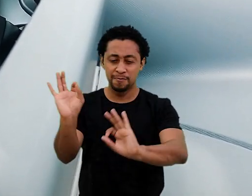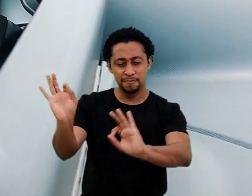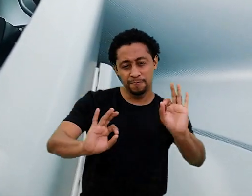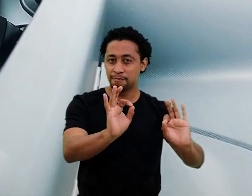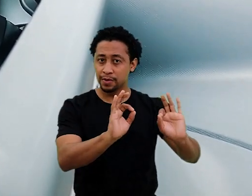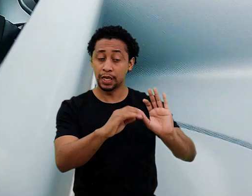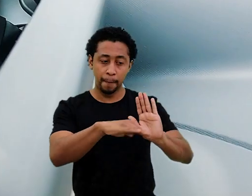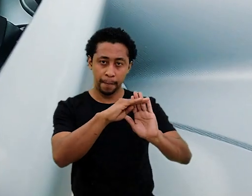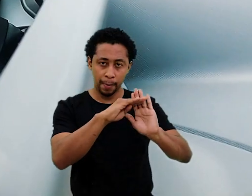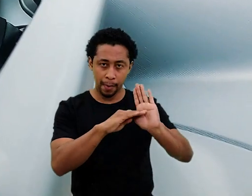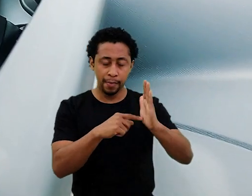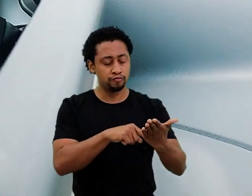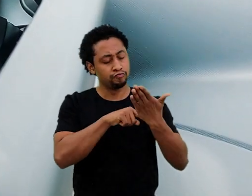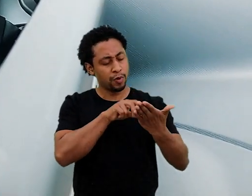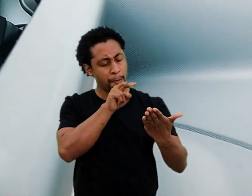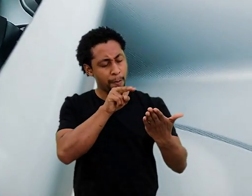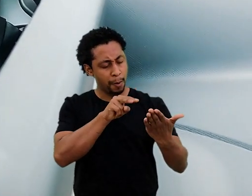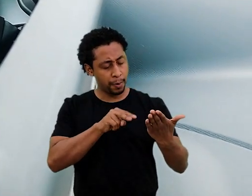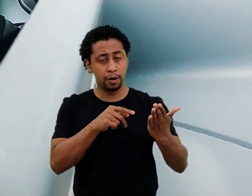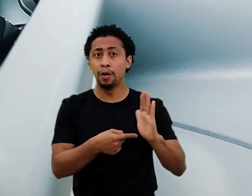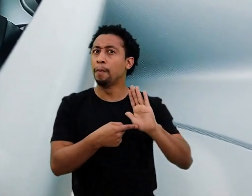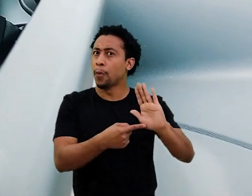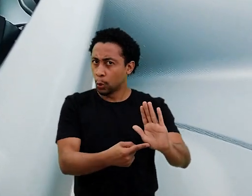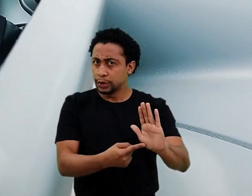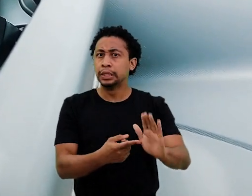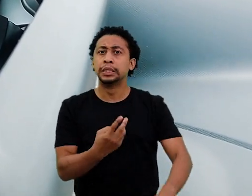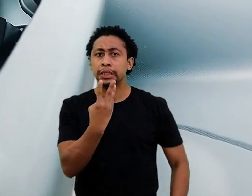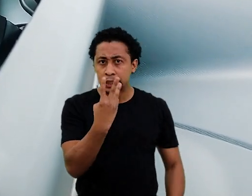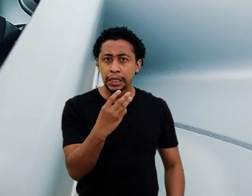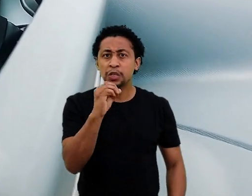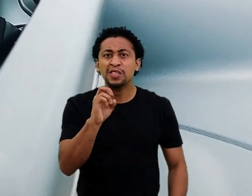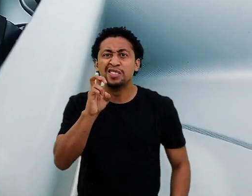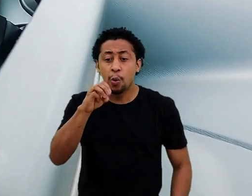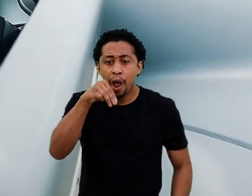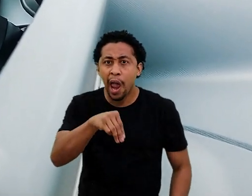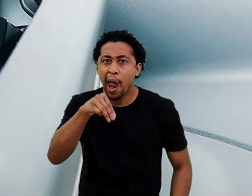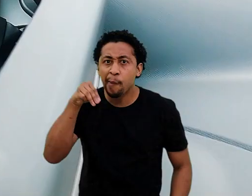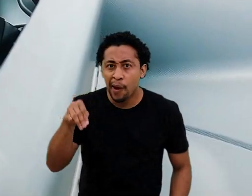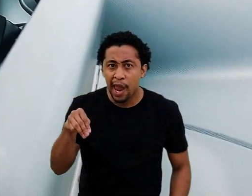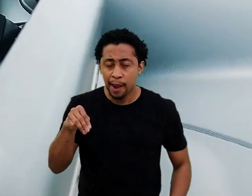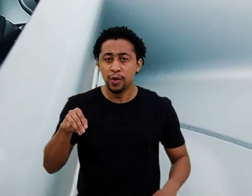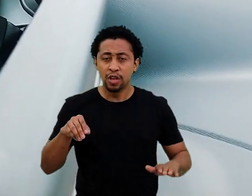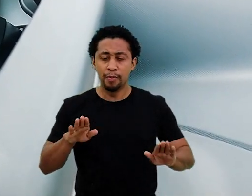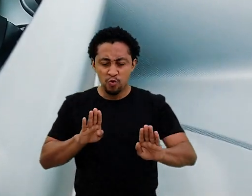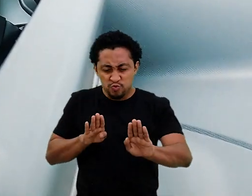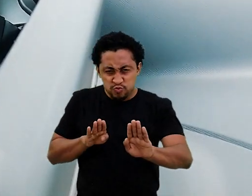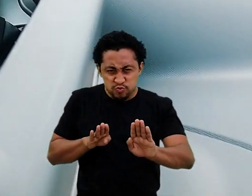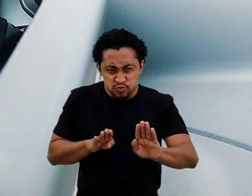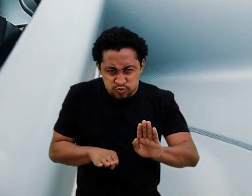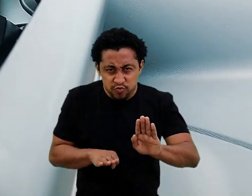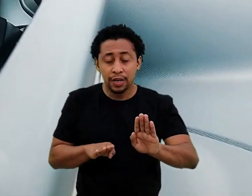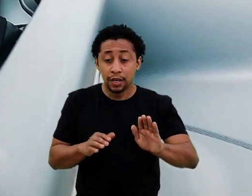ficha técnica. A gente tem aqui um disco de 305 milímetros na dianteira, então freio na frente é o que